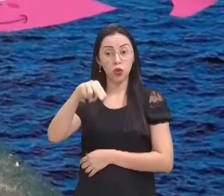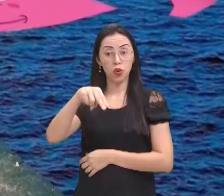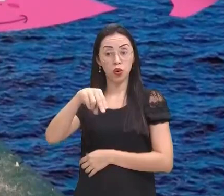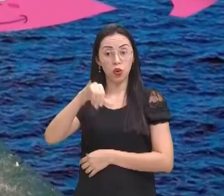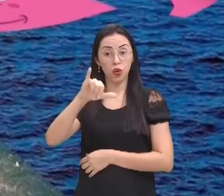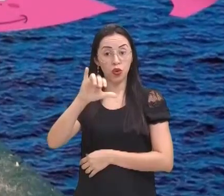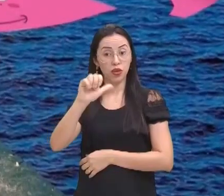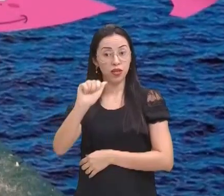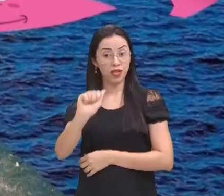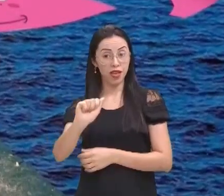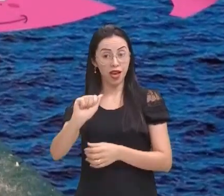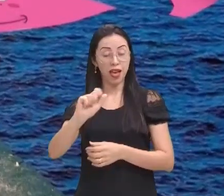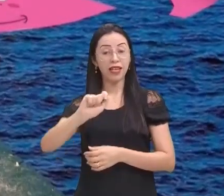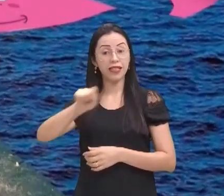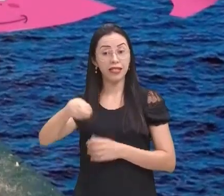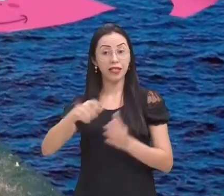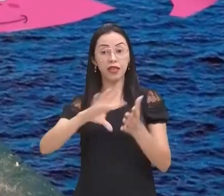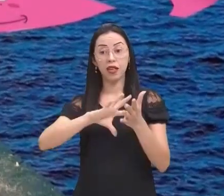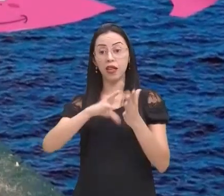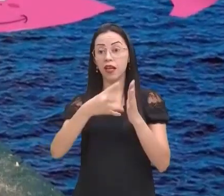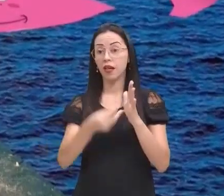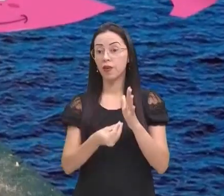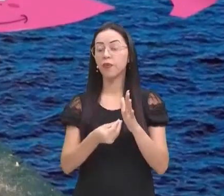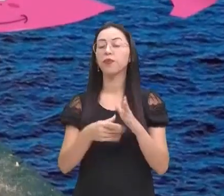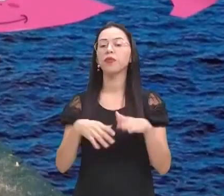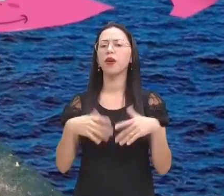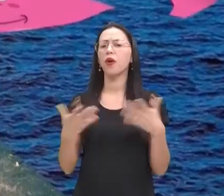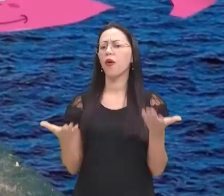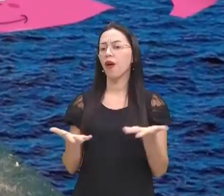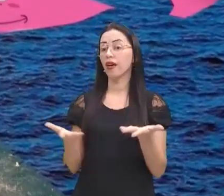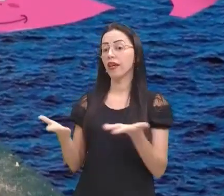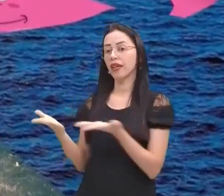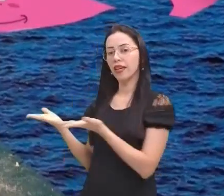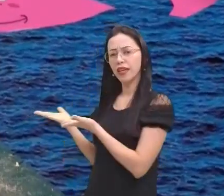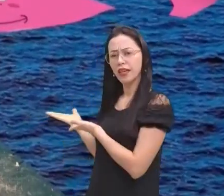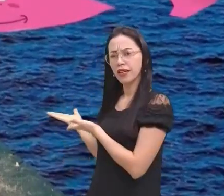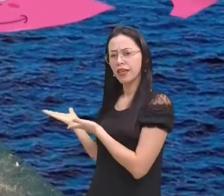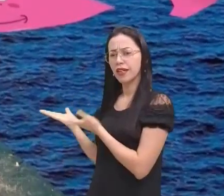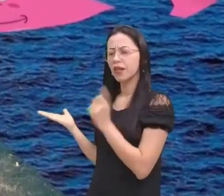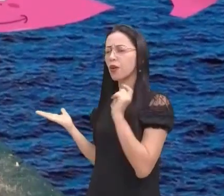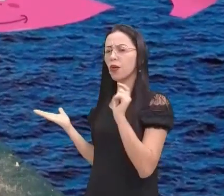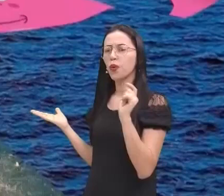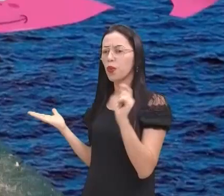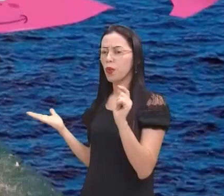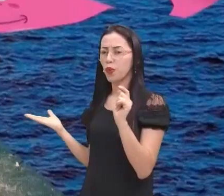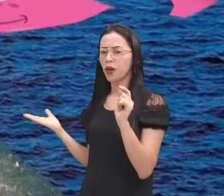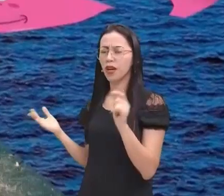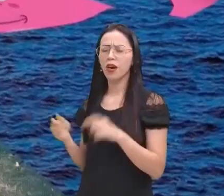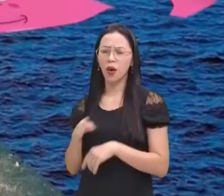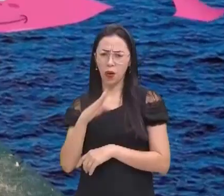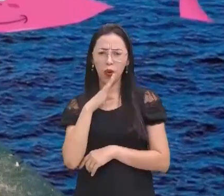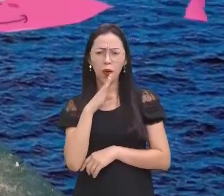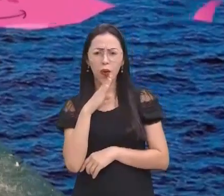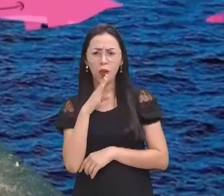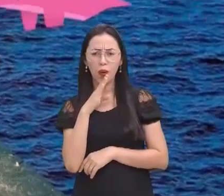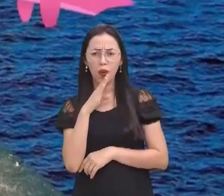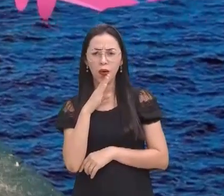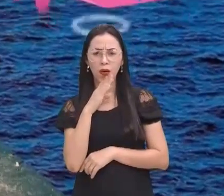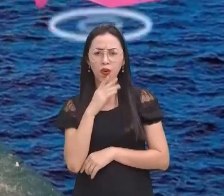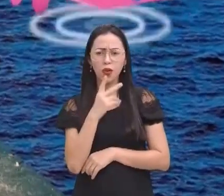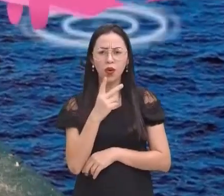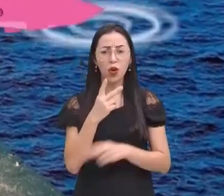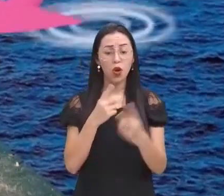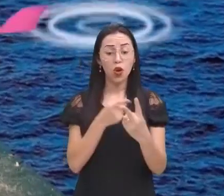de mistérios. Por quê? Onde é que nós estamos? Nós estamos no encontro de dois rios. Vocês sabem qual é o nome desses dois